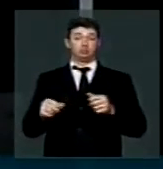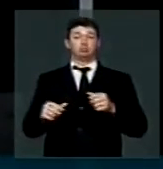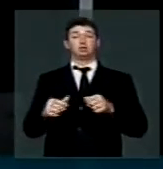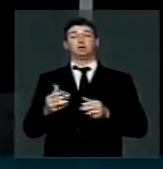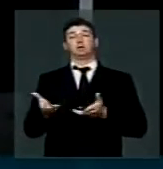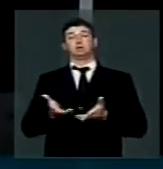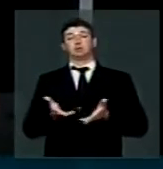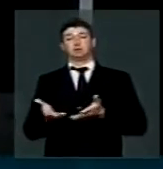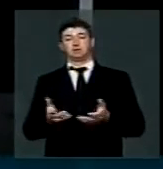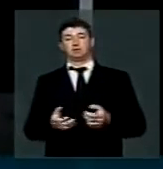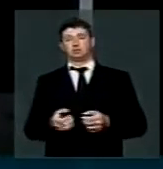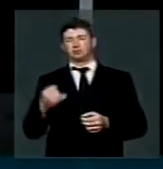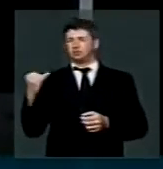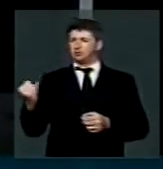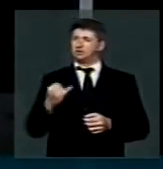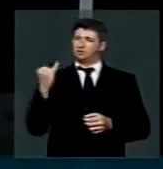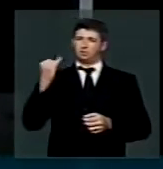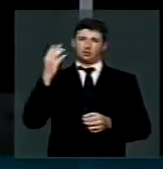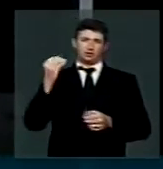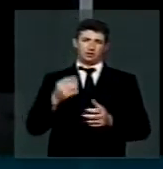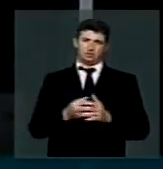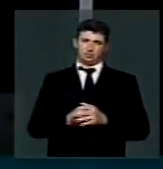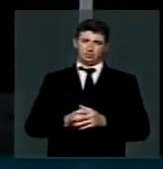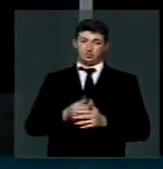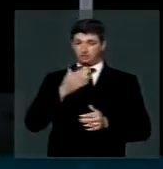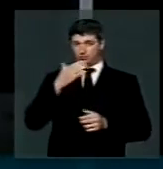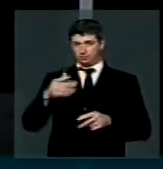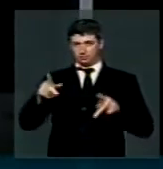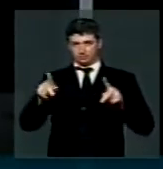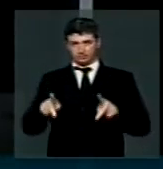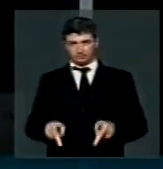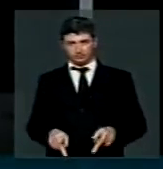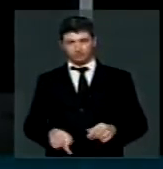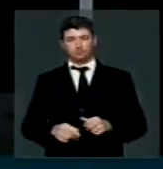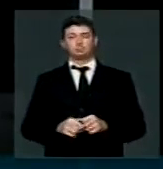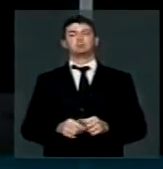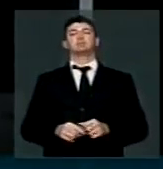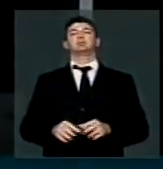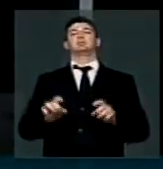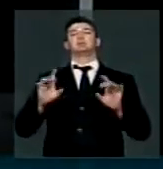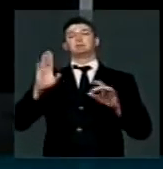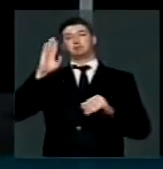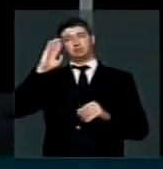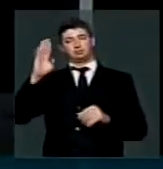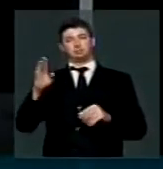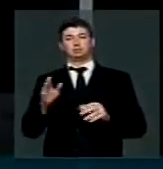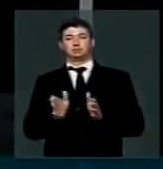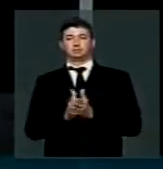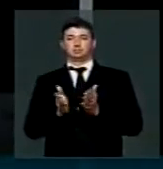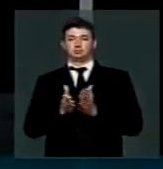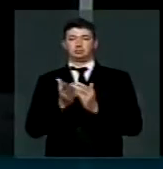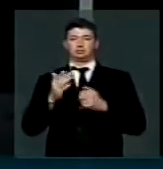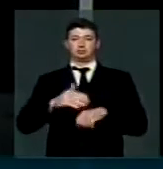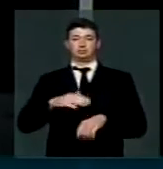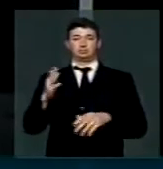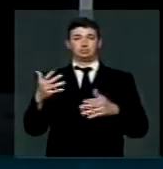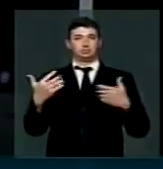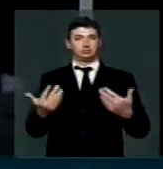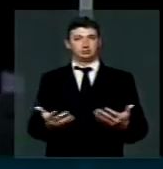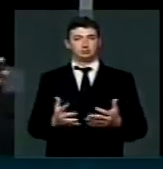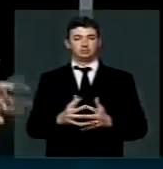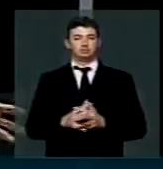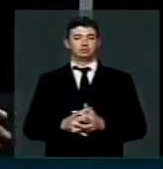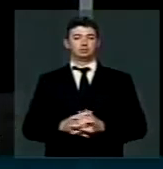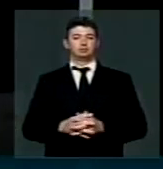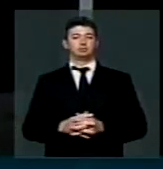serviço muito importante para a população, de modo especial a população mais carente. Pois bem,